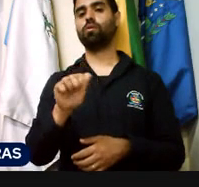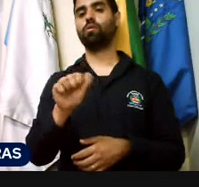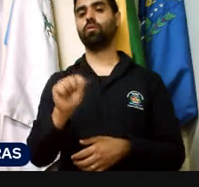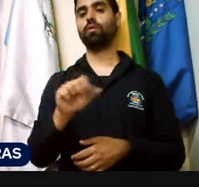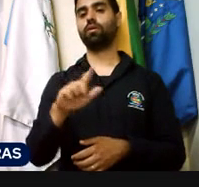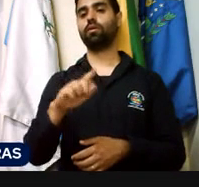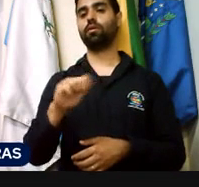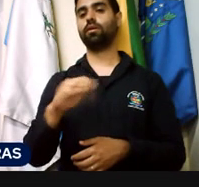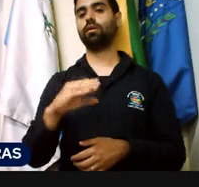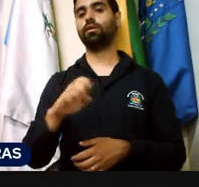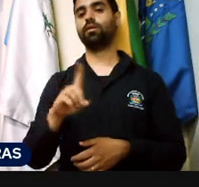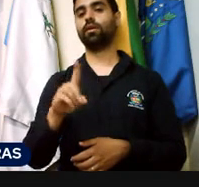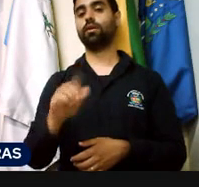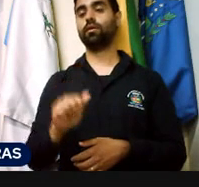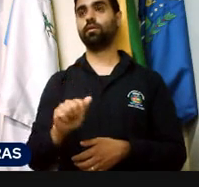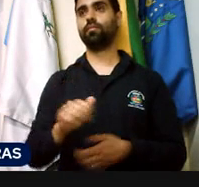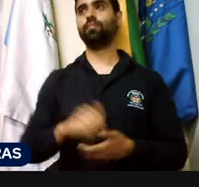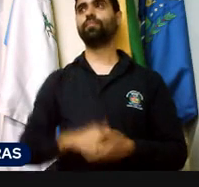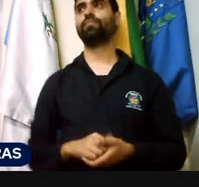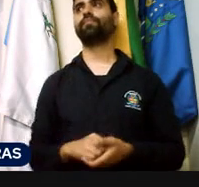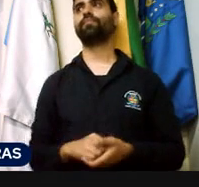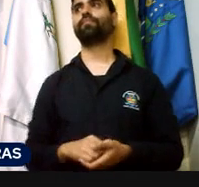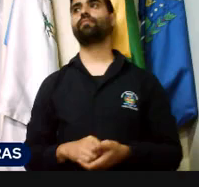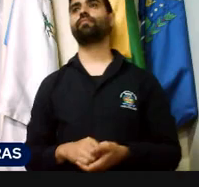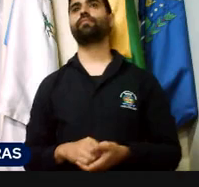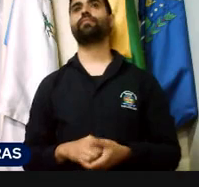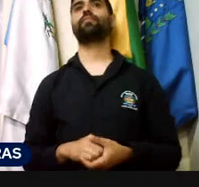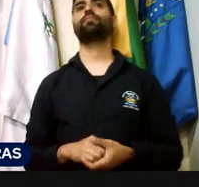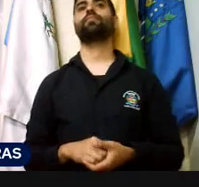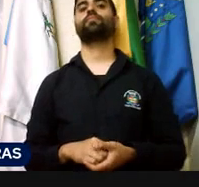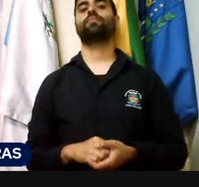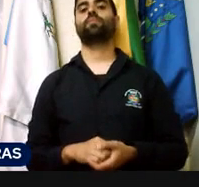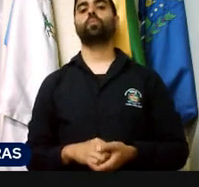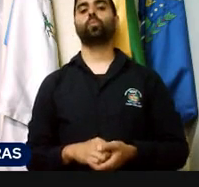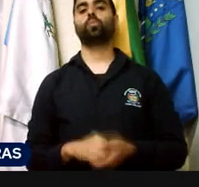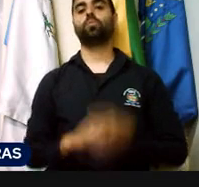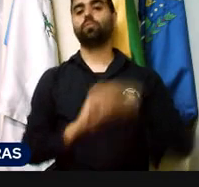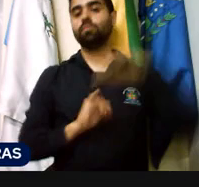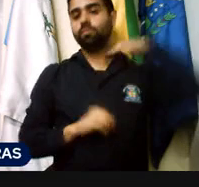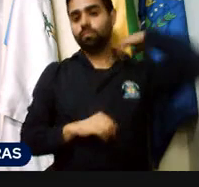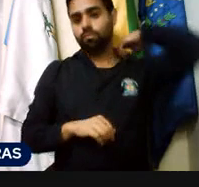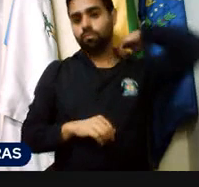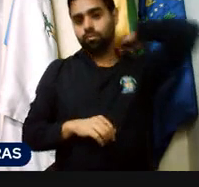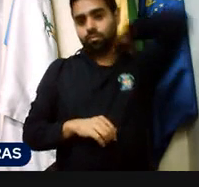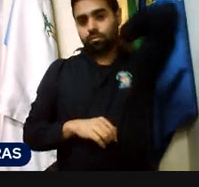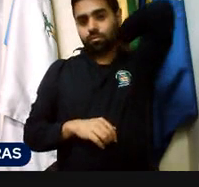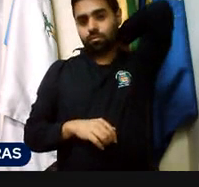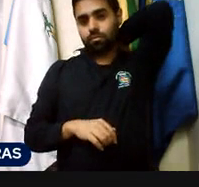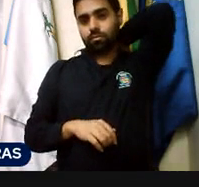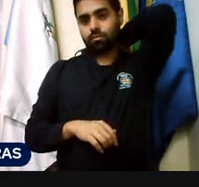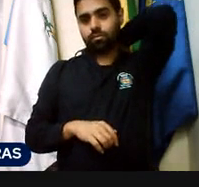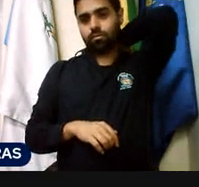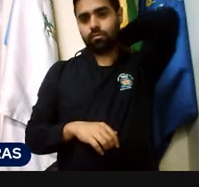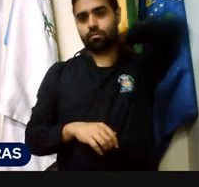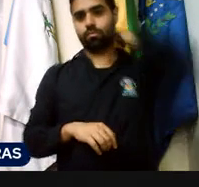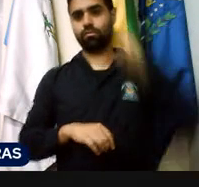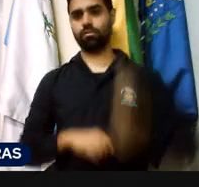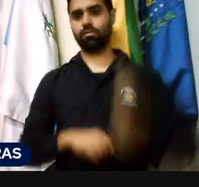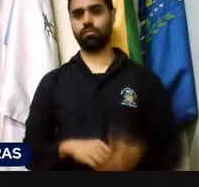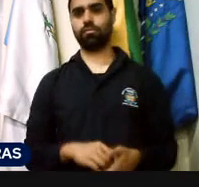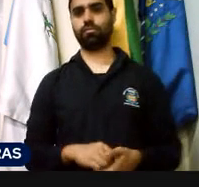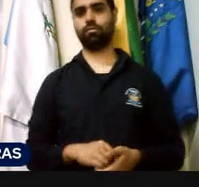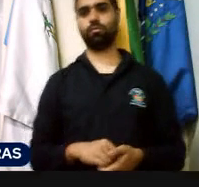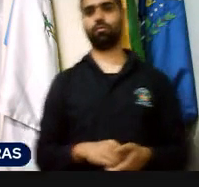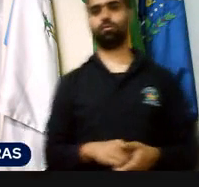senhor Douglas Lacerda. Está em discussão. Não havendo quem queira discutir, passo para o regime de votação.